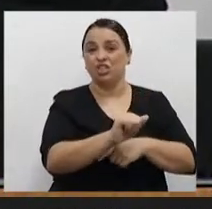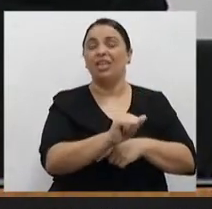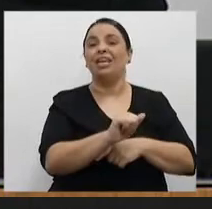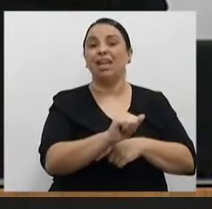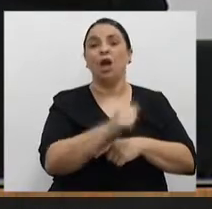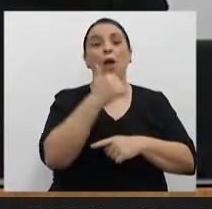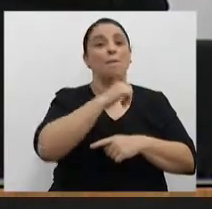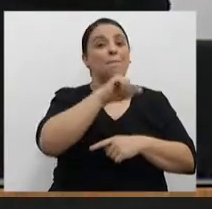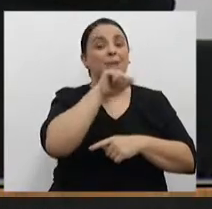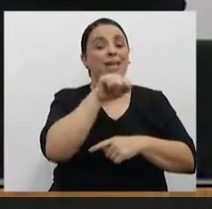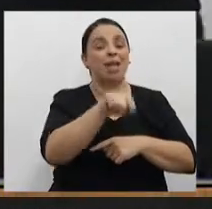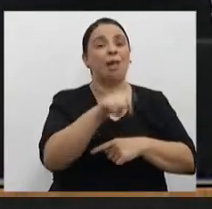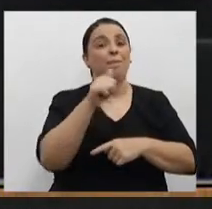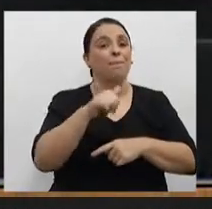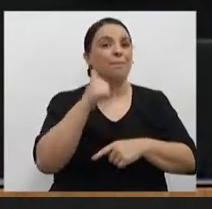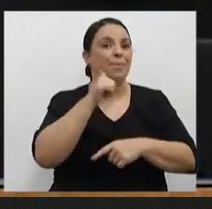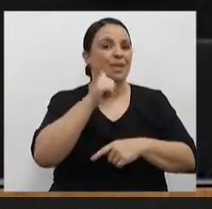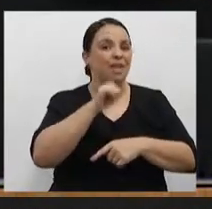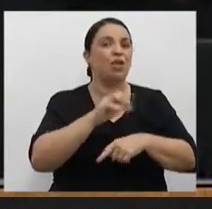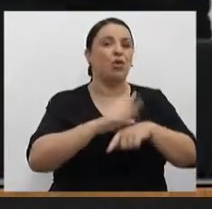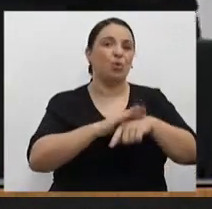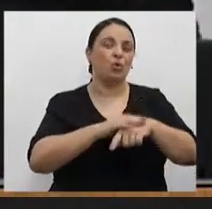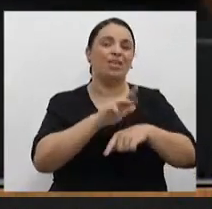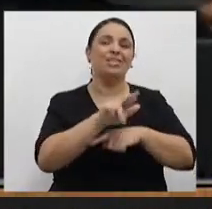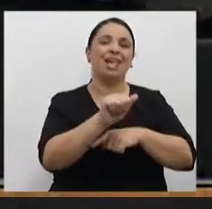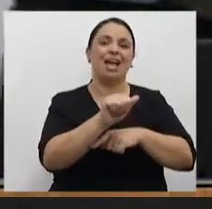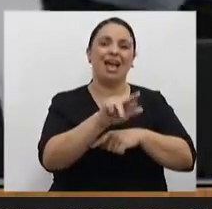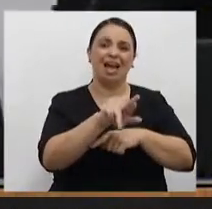rara. Está ok, estão...